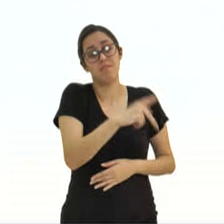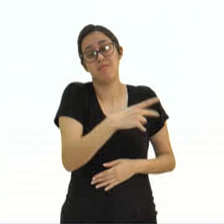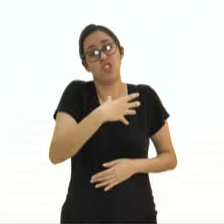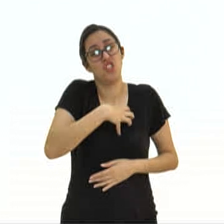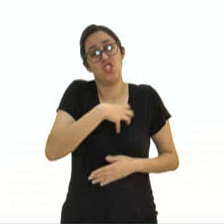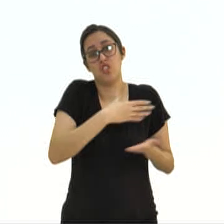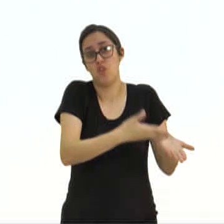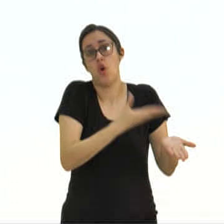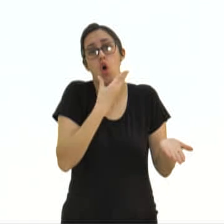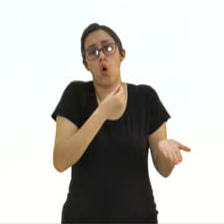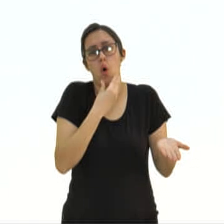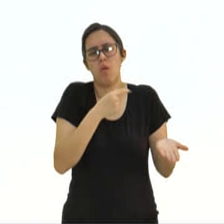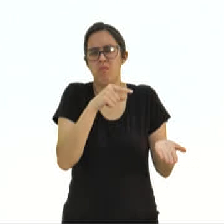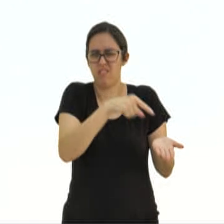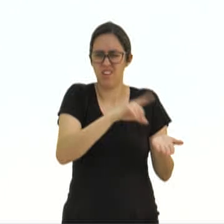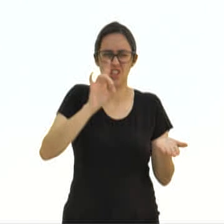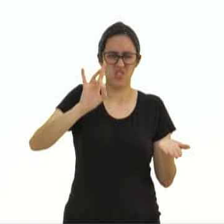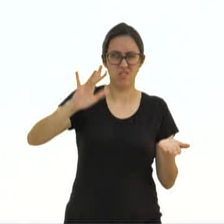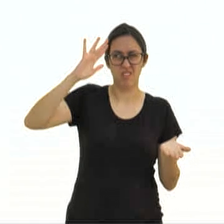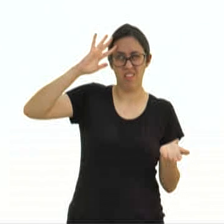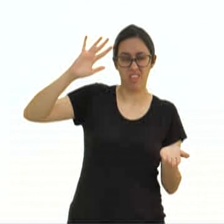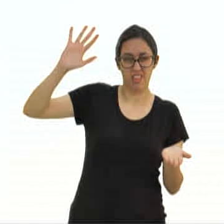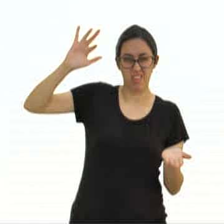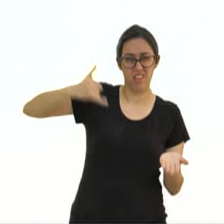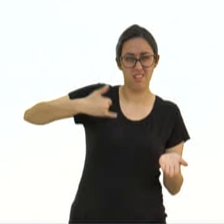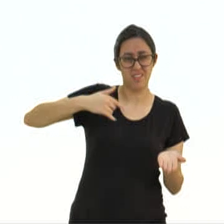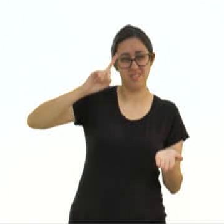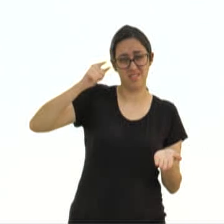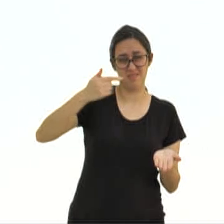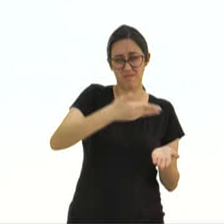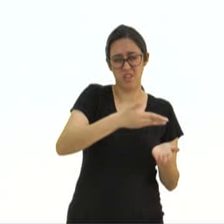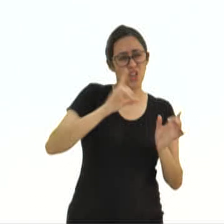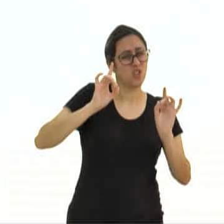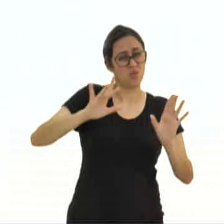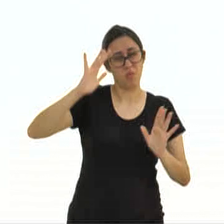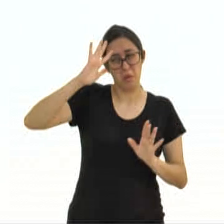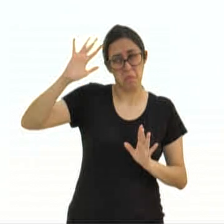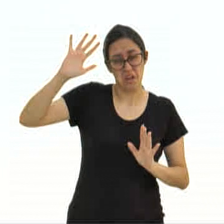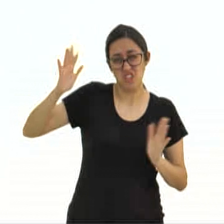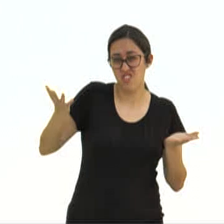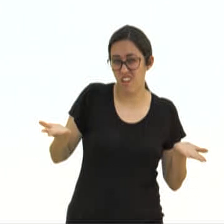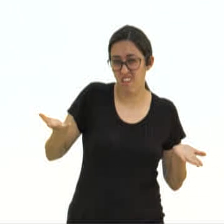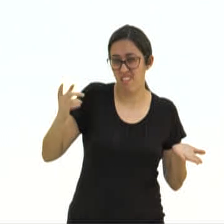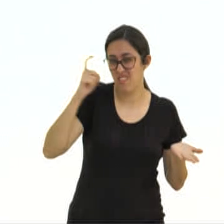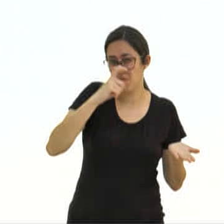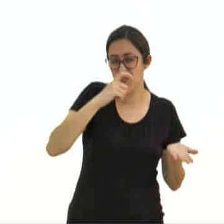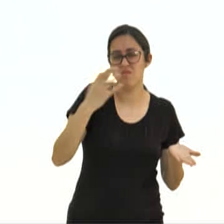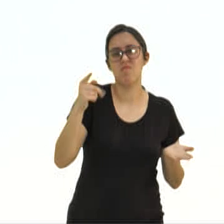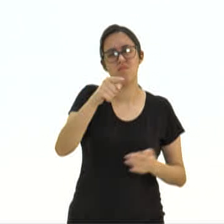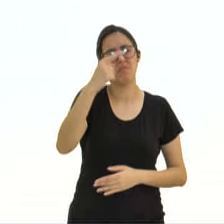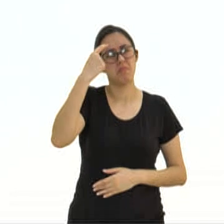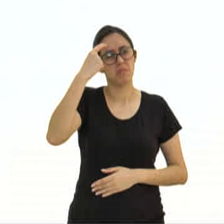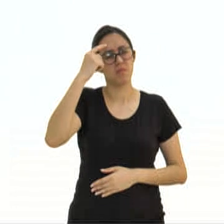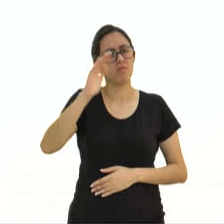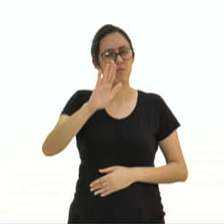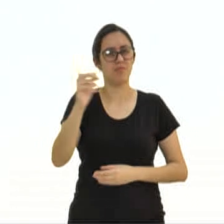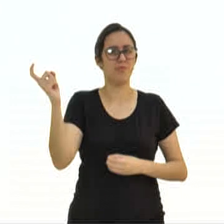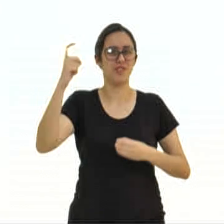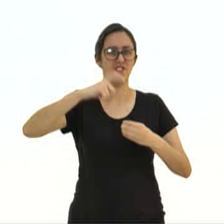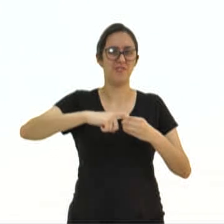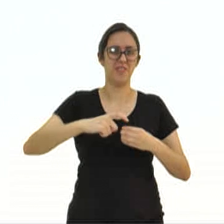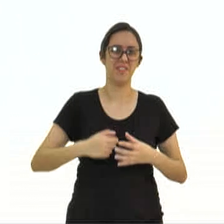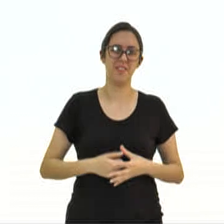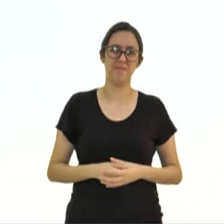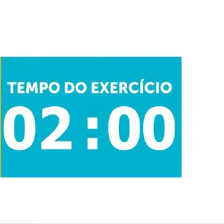ser que isso tenha sido uma fantasia de um garoto de 17 anos? O que você diz para mim? Levanta essa hipótese, eu dou um tempinho para você.